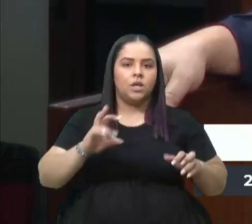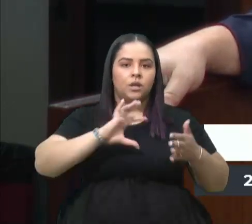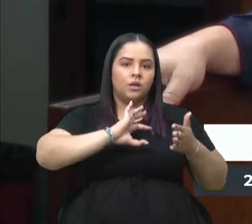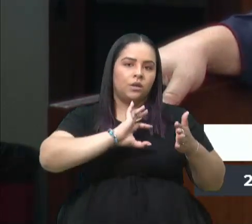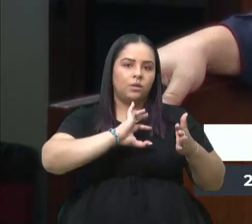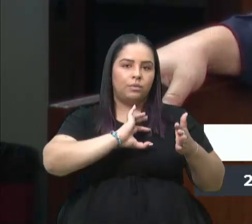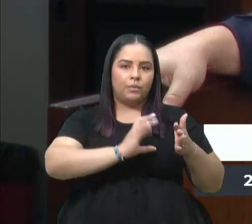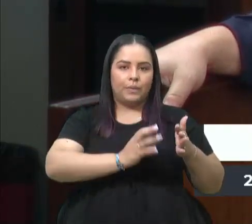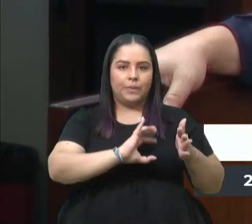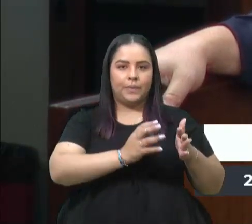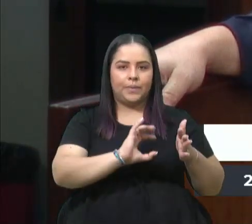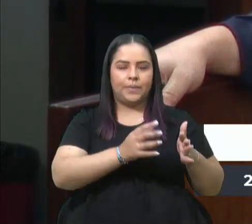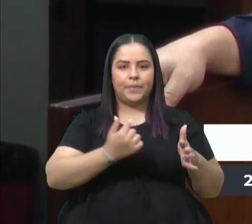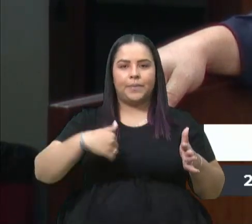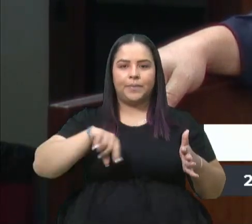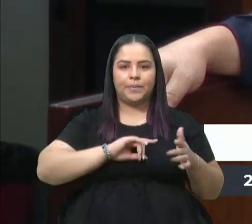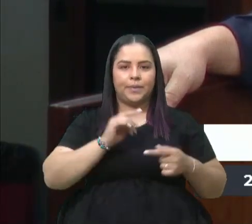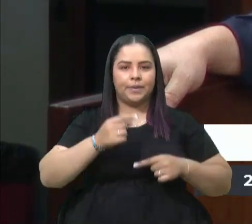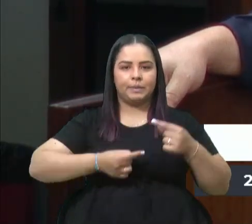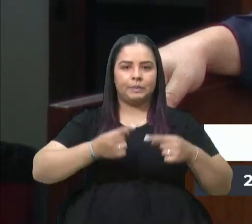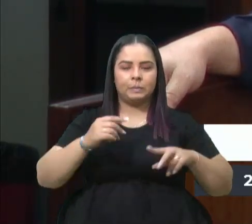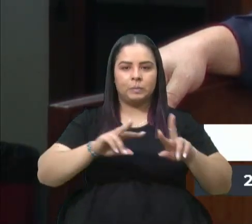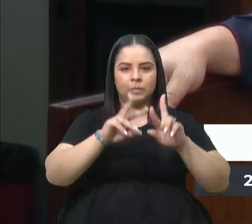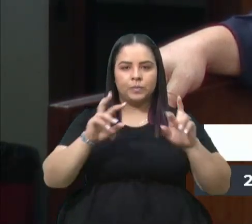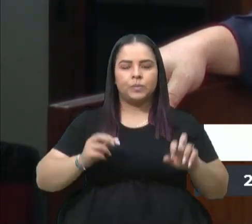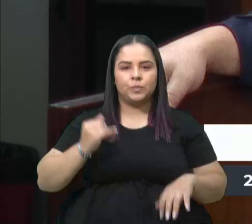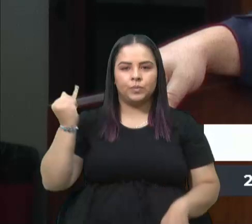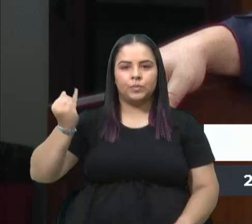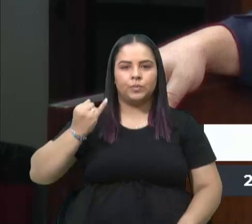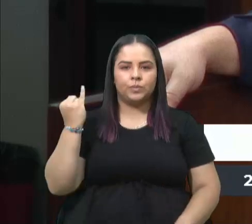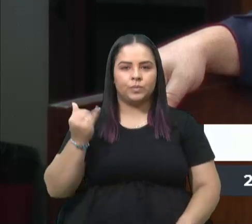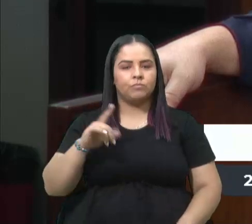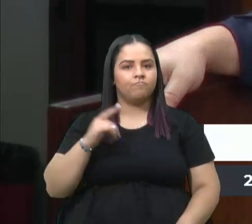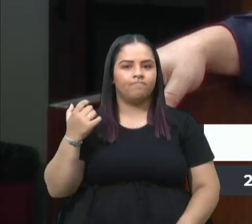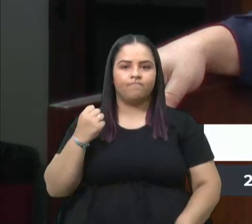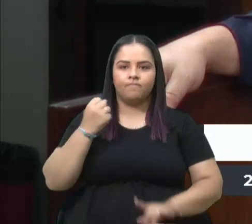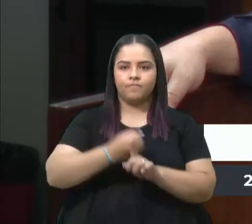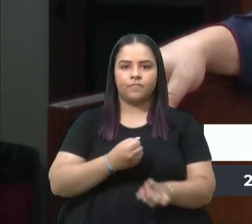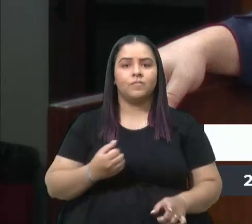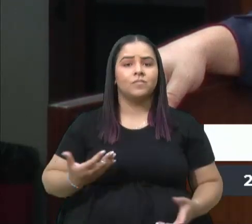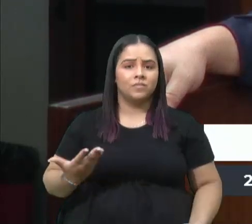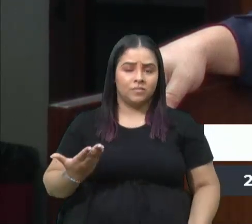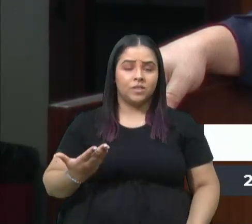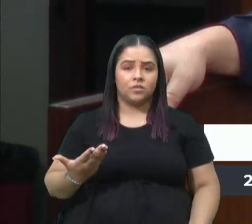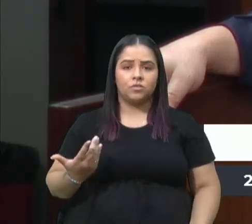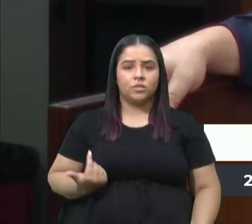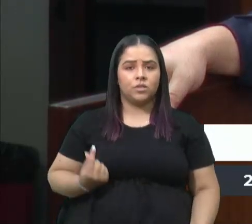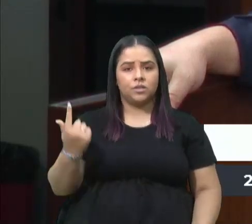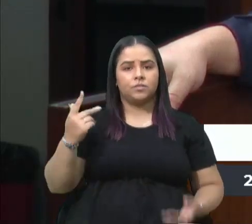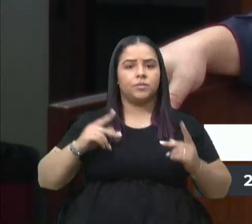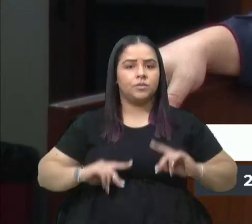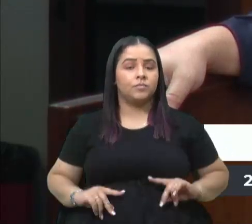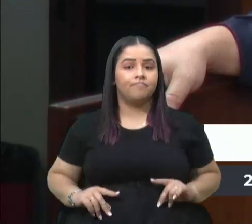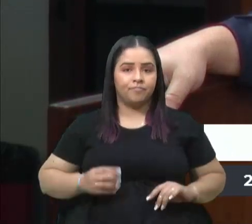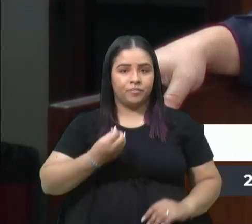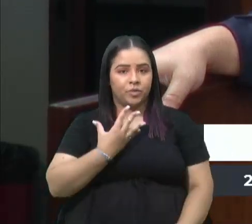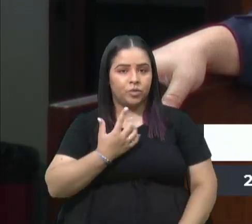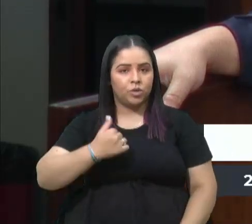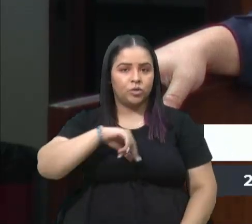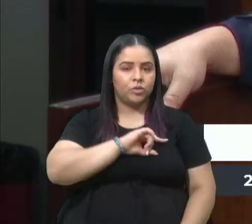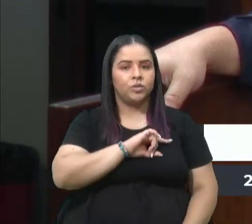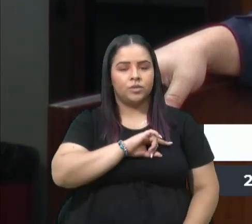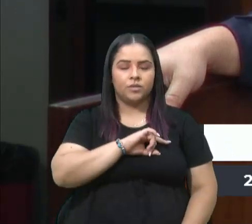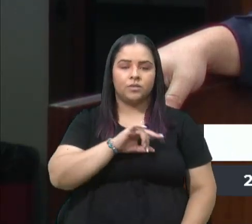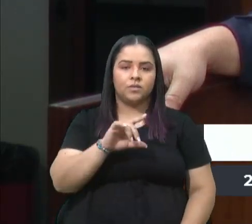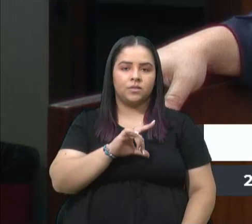estar discutindo uma pauta tão importante que vai impactar no bolso das pessoas. Então, ainda bem que a gente tem,